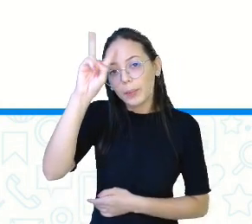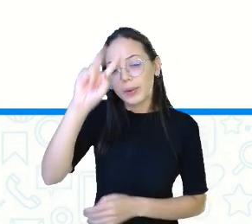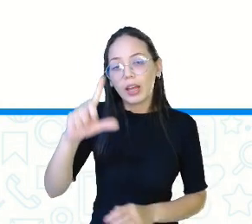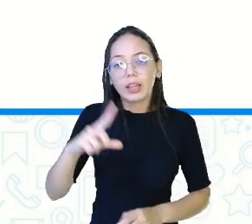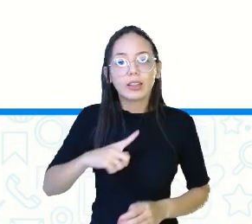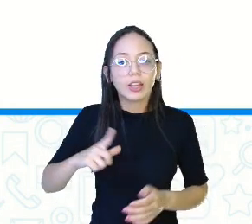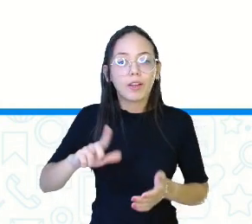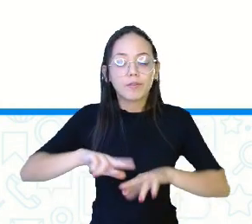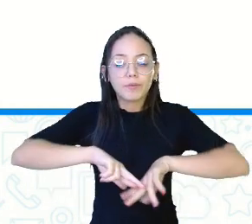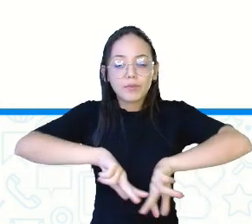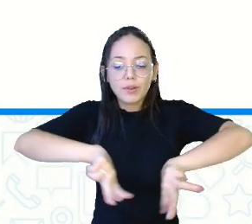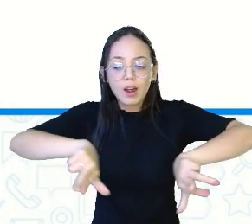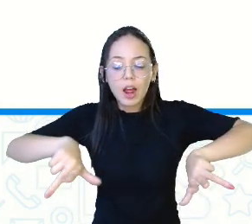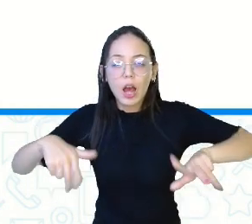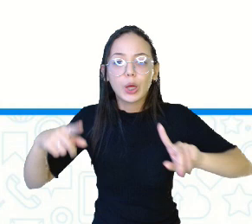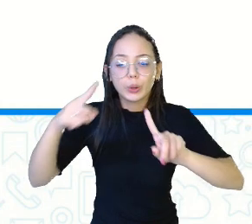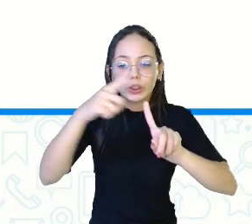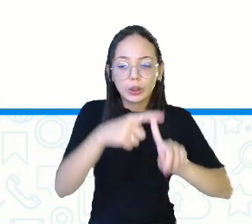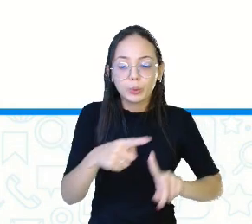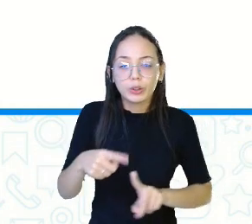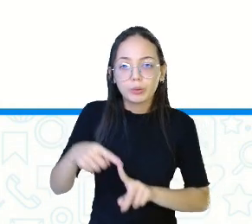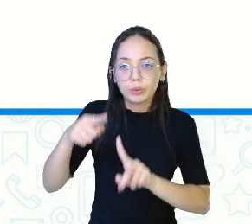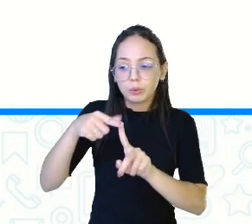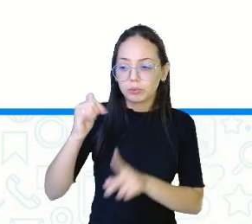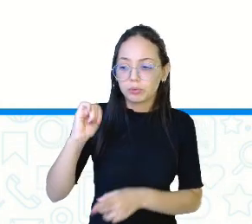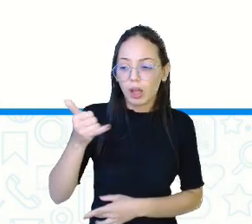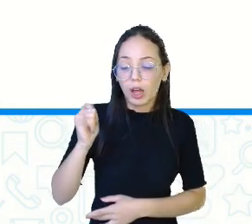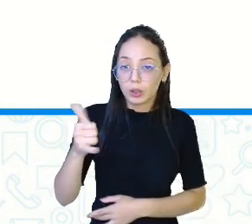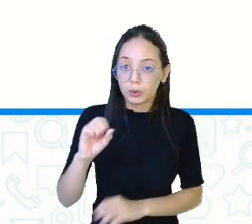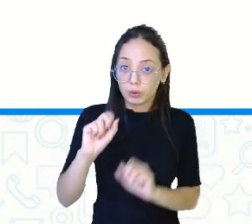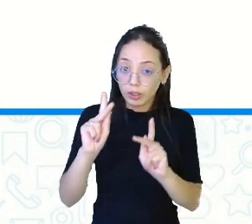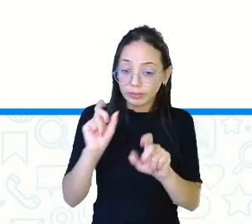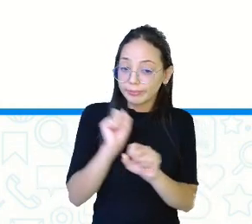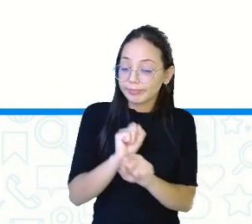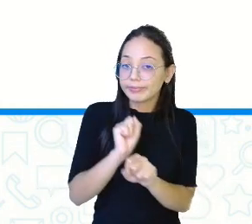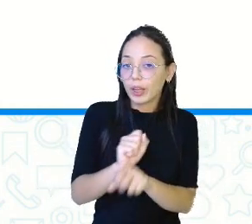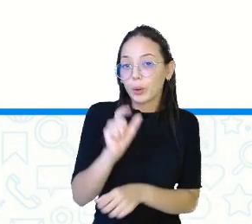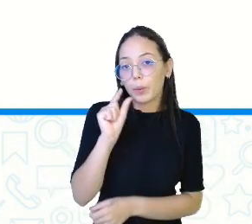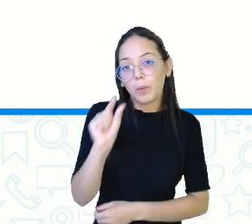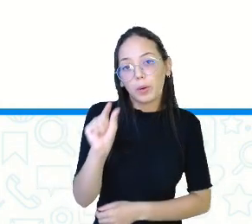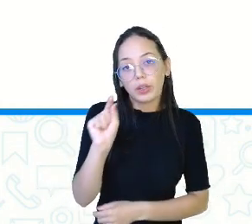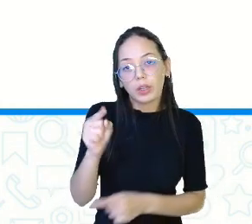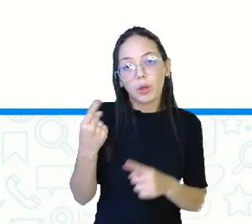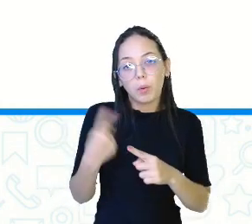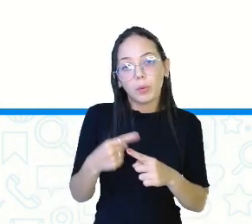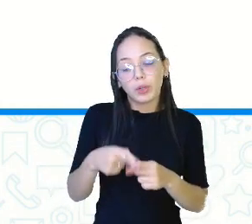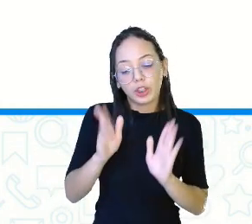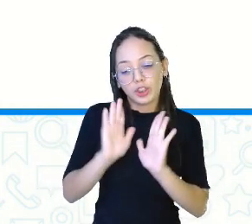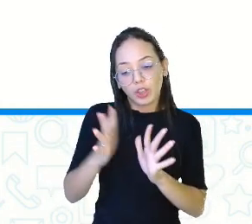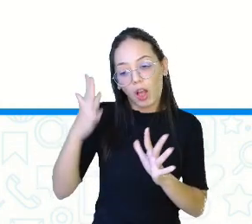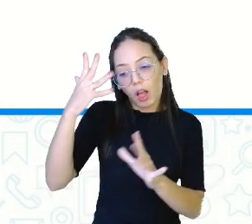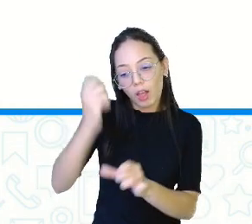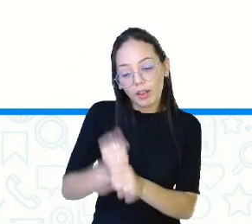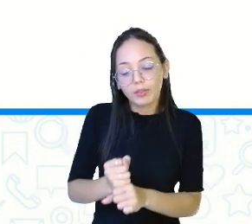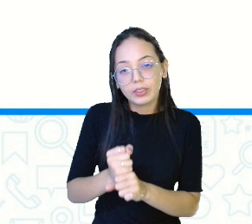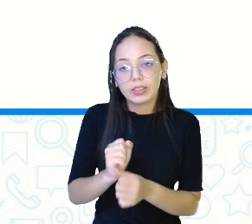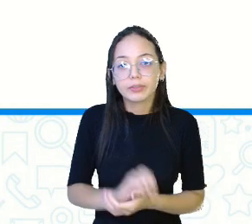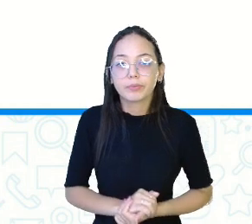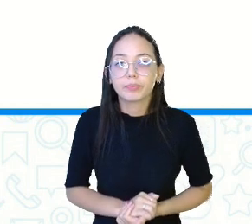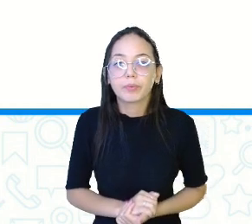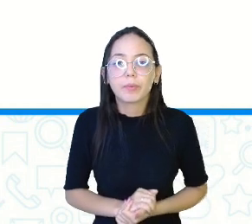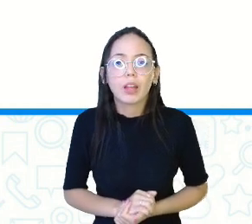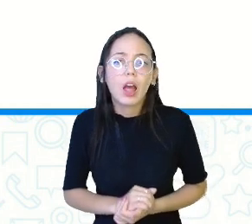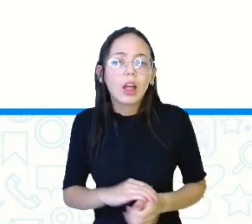existem vários tipos de narrador. Aguarda só um pouquinho que já vamos revisar. Tem também